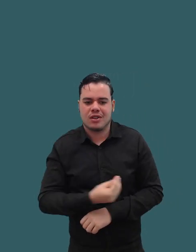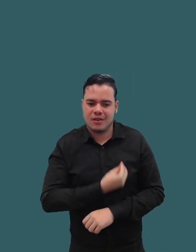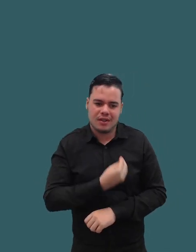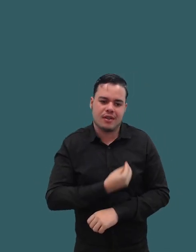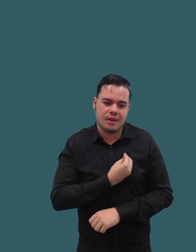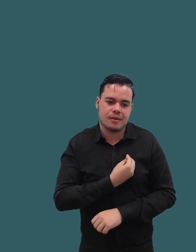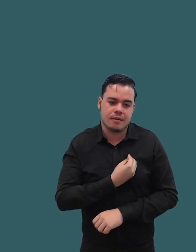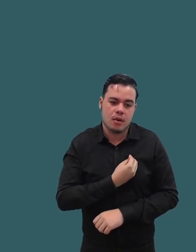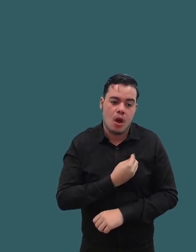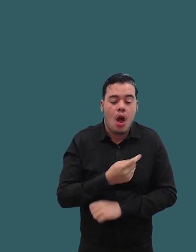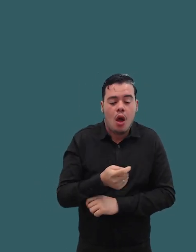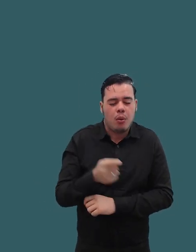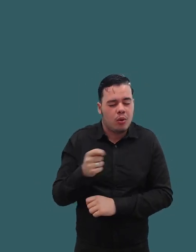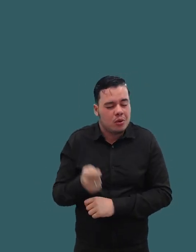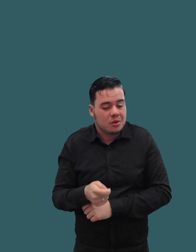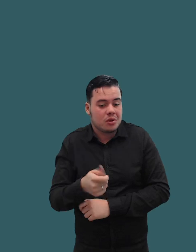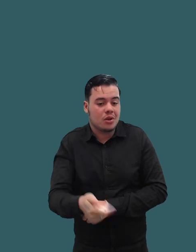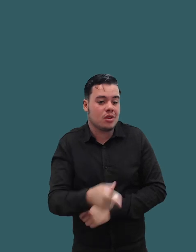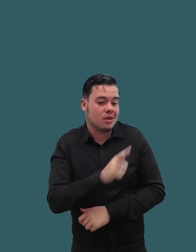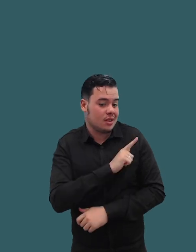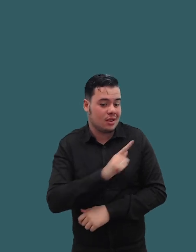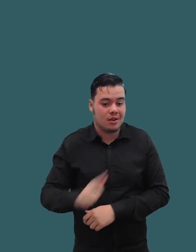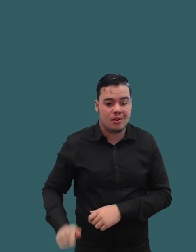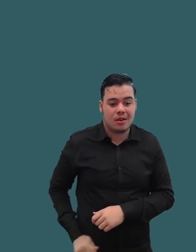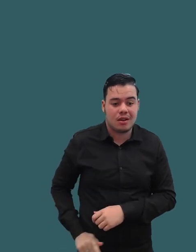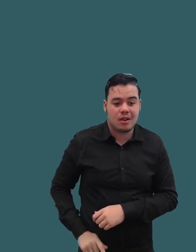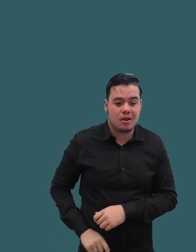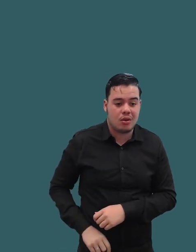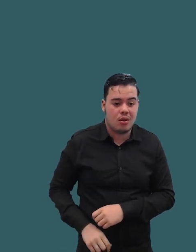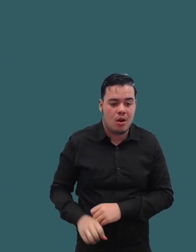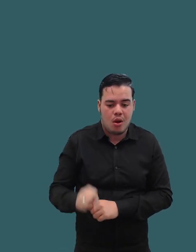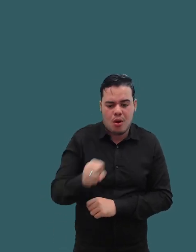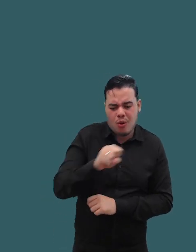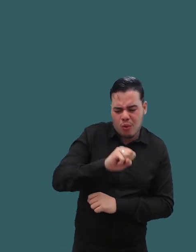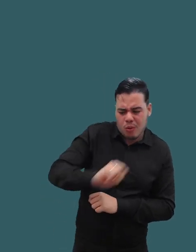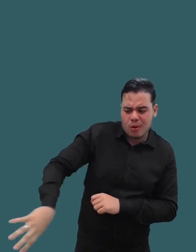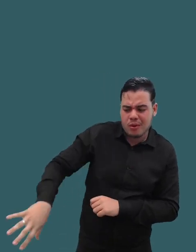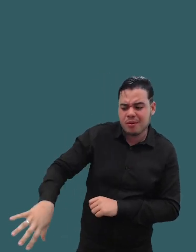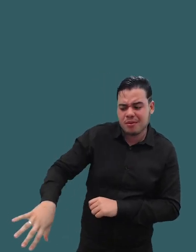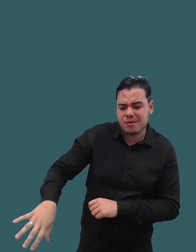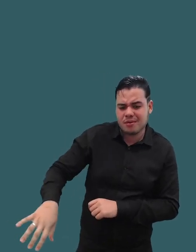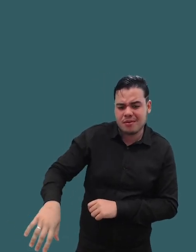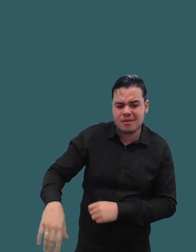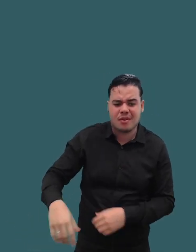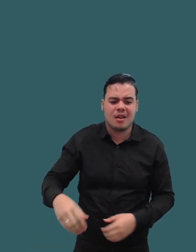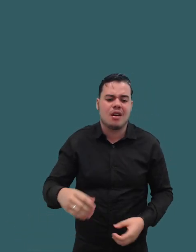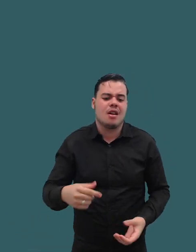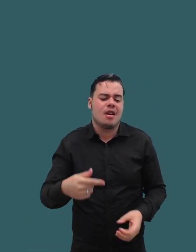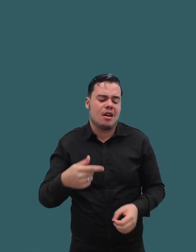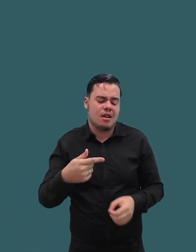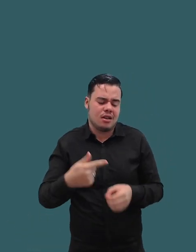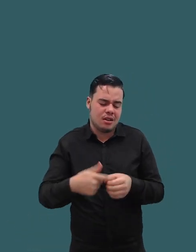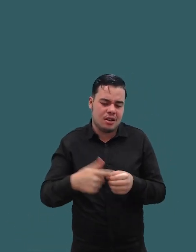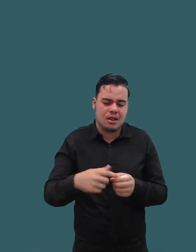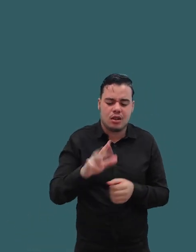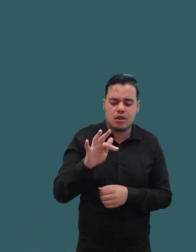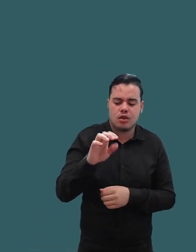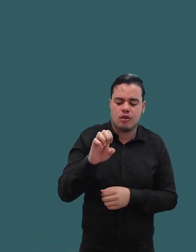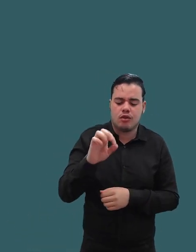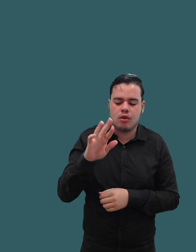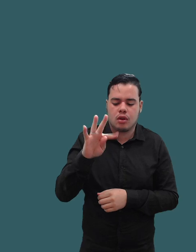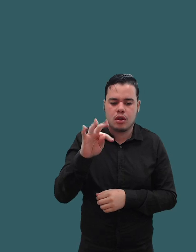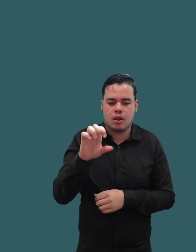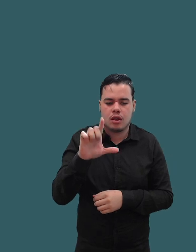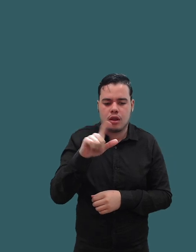Teófilo. Por sorte, esse governador caiu, foi expulso pelo povo da cidade de Fortaleza e do Ceará. Mas, para a